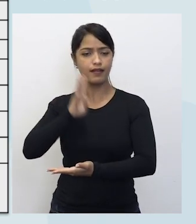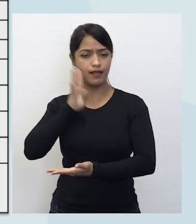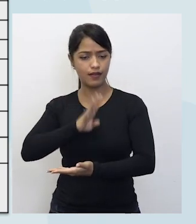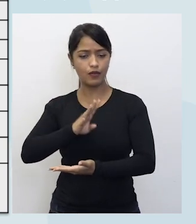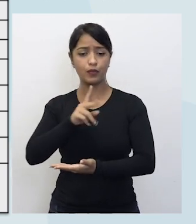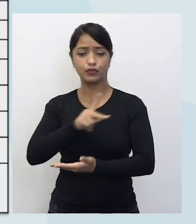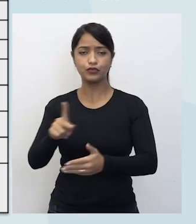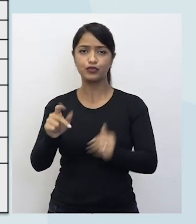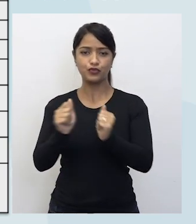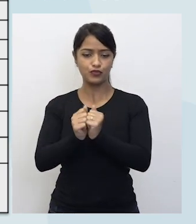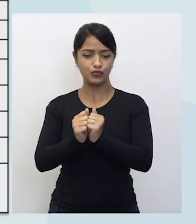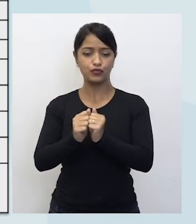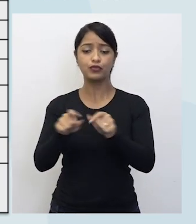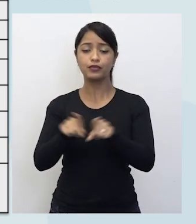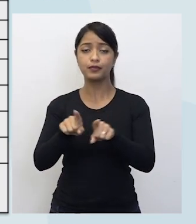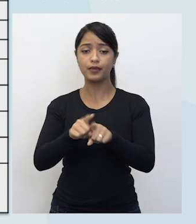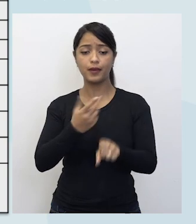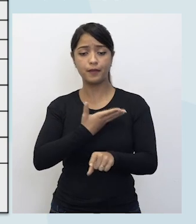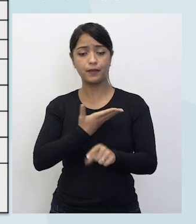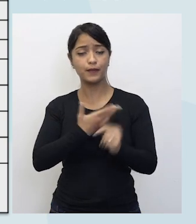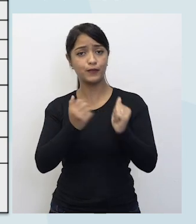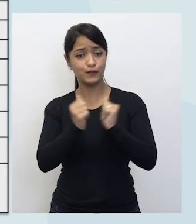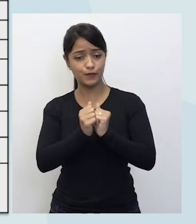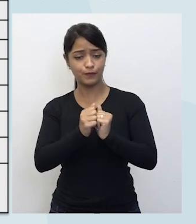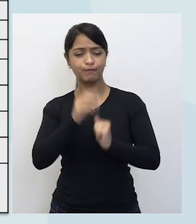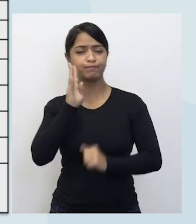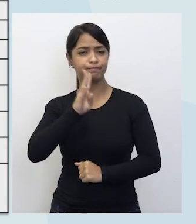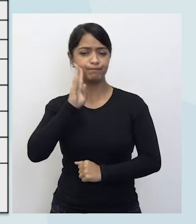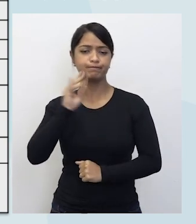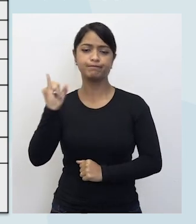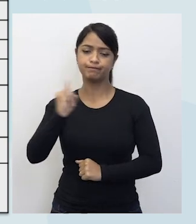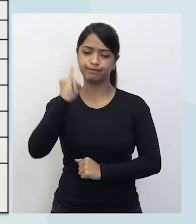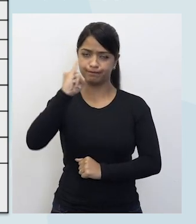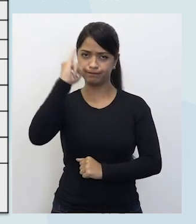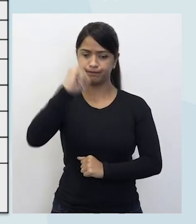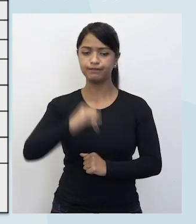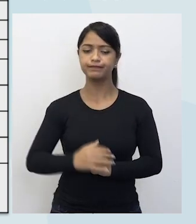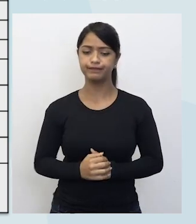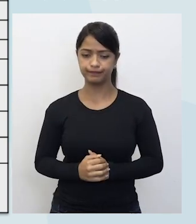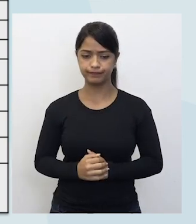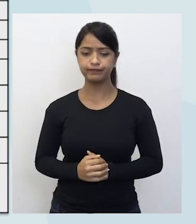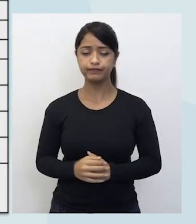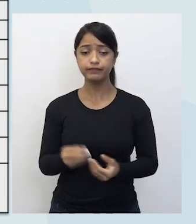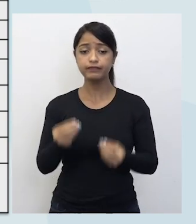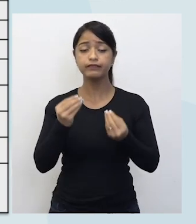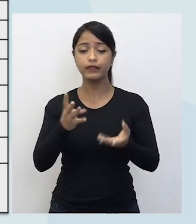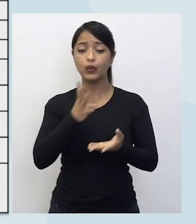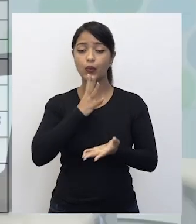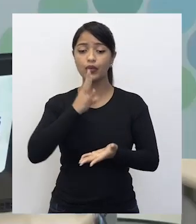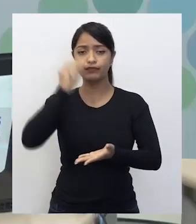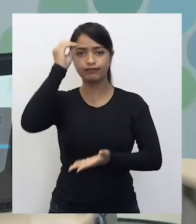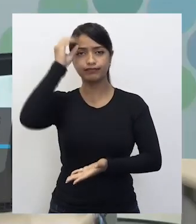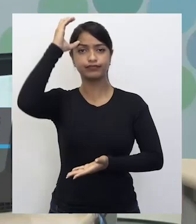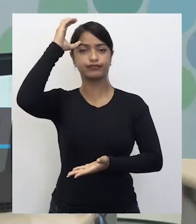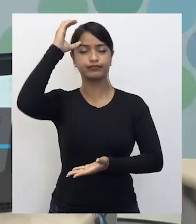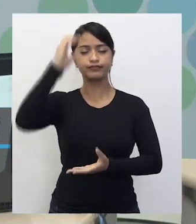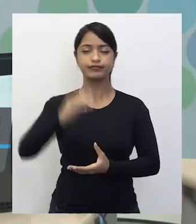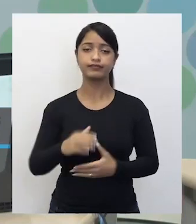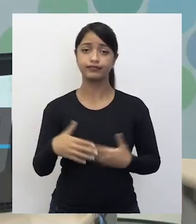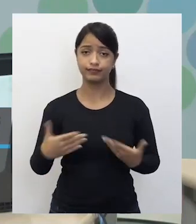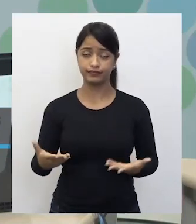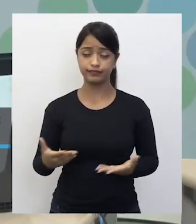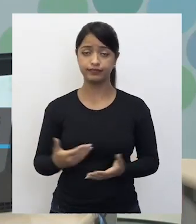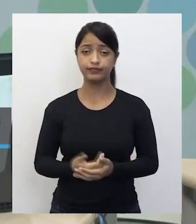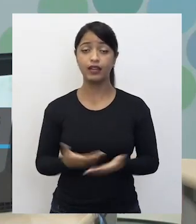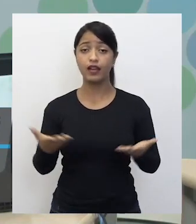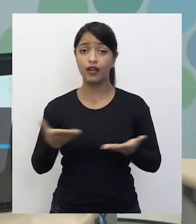professores, aos seus colegas, né? É sempre importante a gente ampliar aí os nossos conhecimentos. E para isso nós vamos